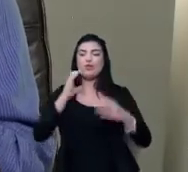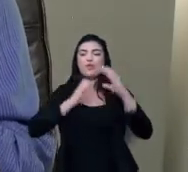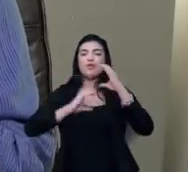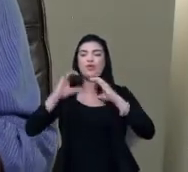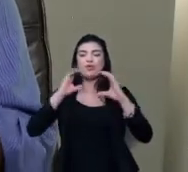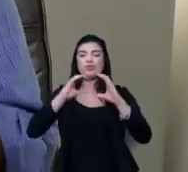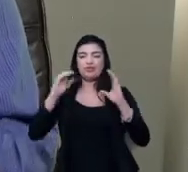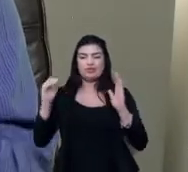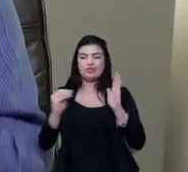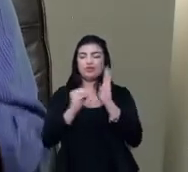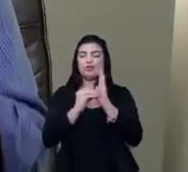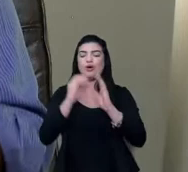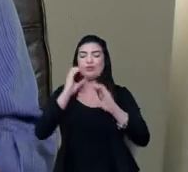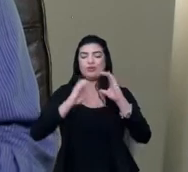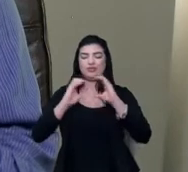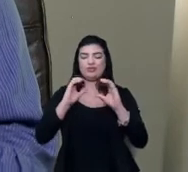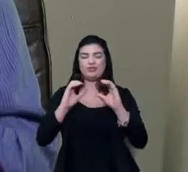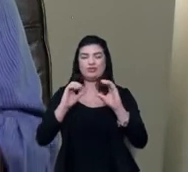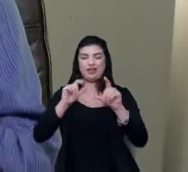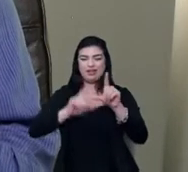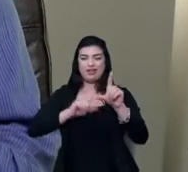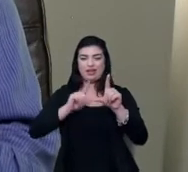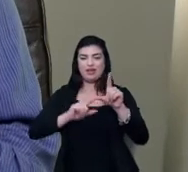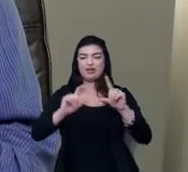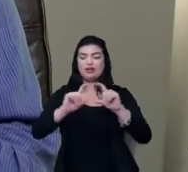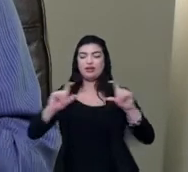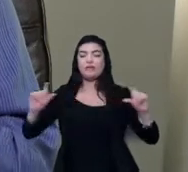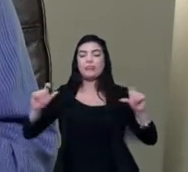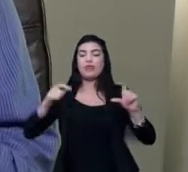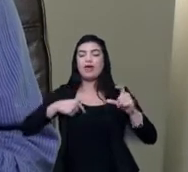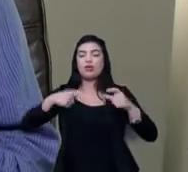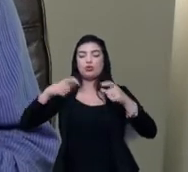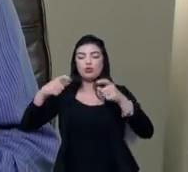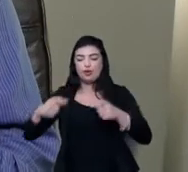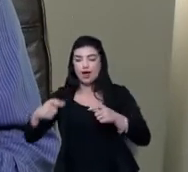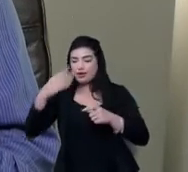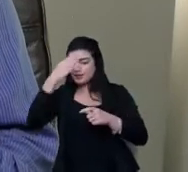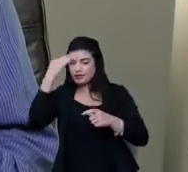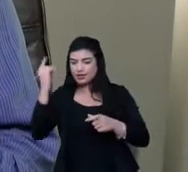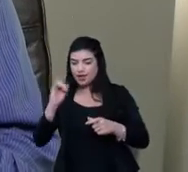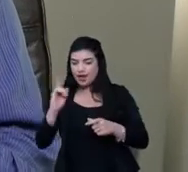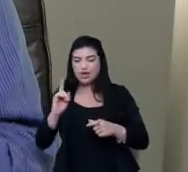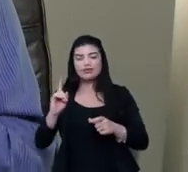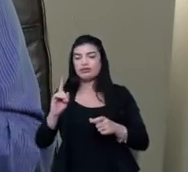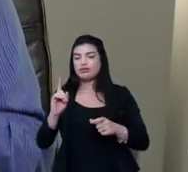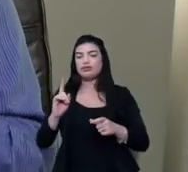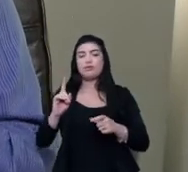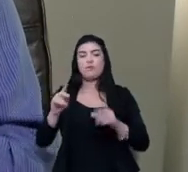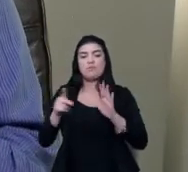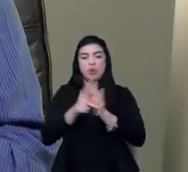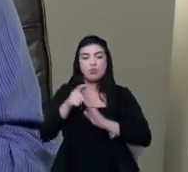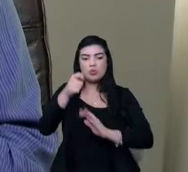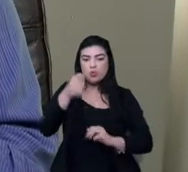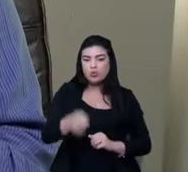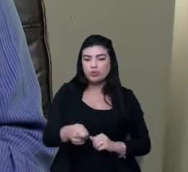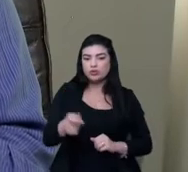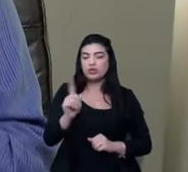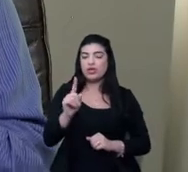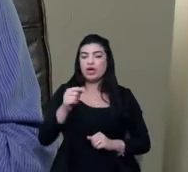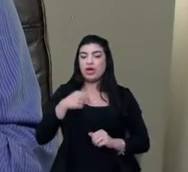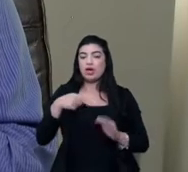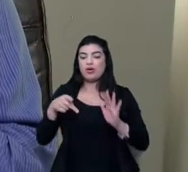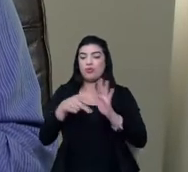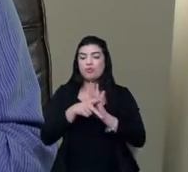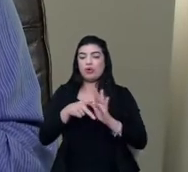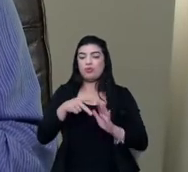música o seguinte: não, eu não sou do lugar dos esquecidos, eu não sou da nação dos condenados. Eu não sou do sertão dos ofendidos,